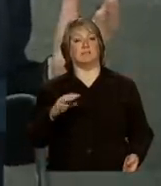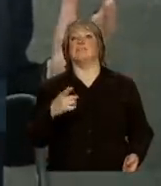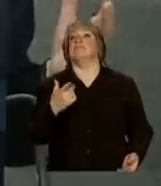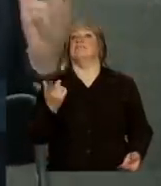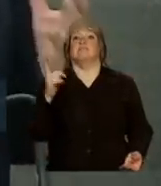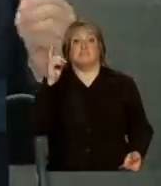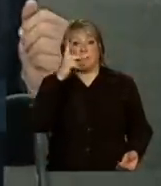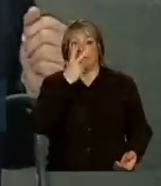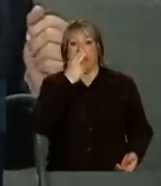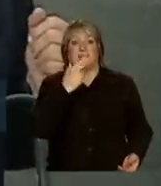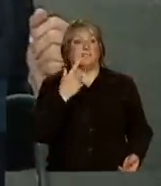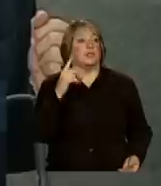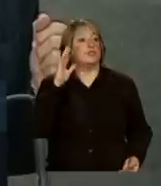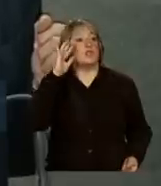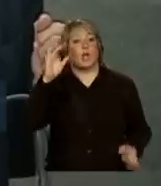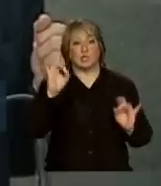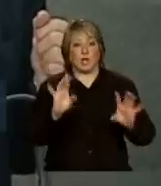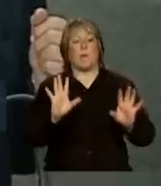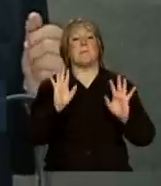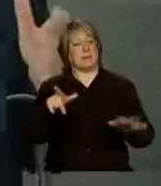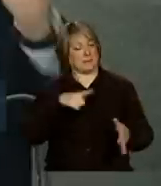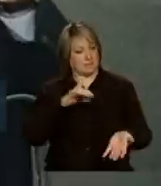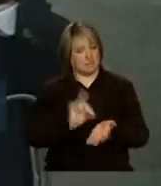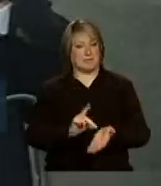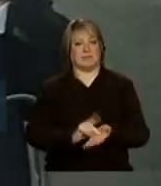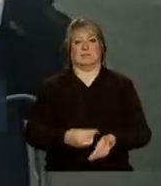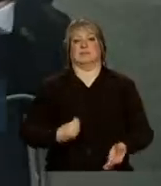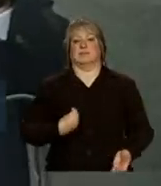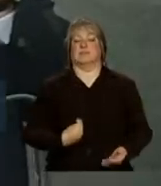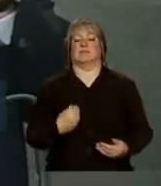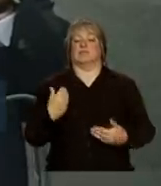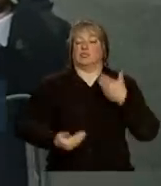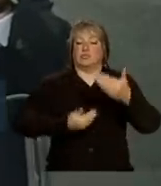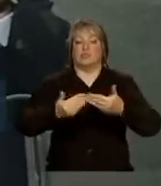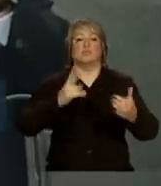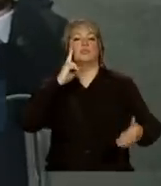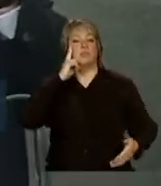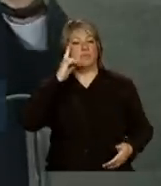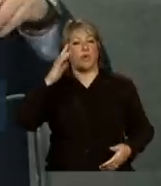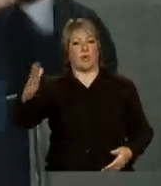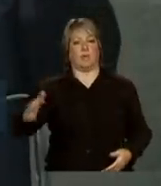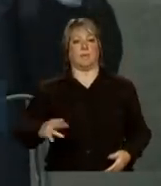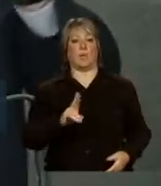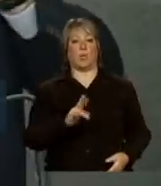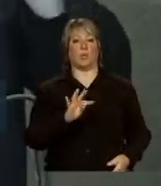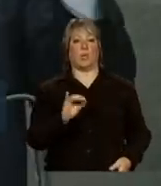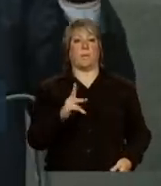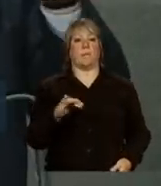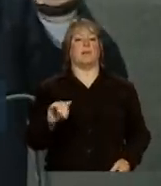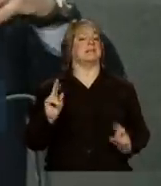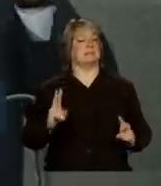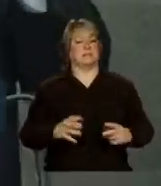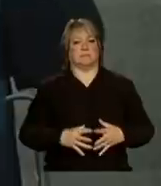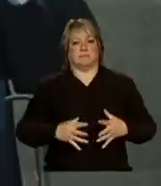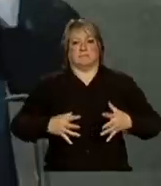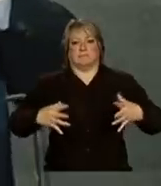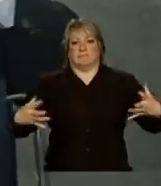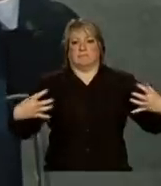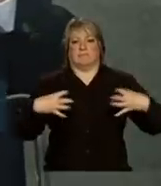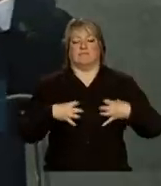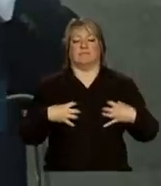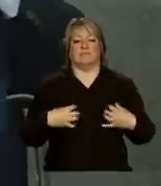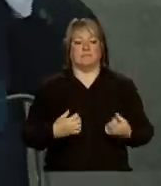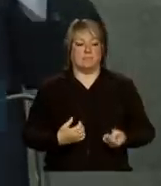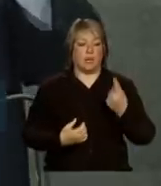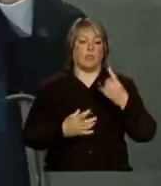sonhar com utopias com utopias é que a gente constrói o fut furo o sonho e a Utopia sempre vai crescendo a gente vai liquidando uma que surge